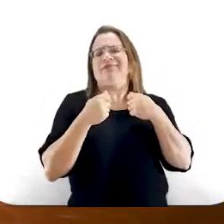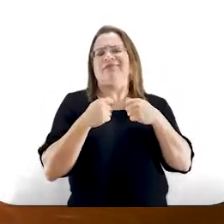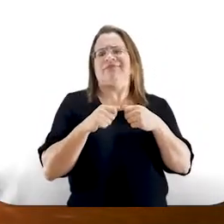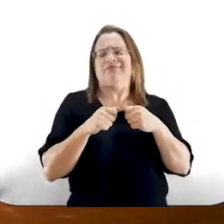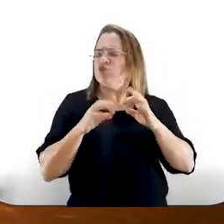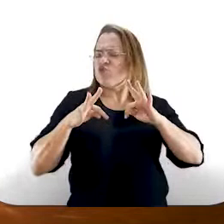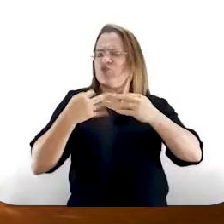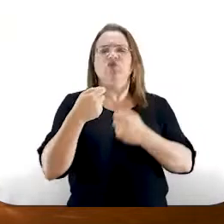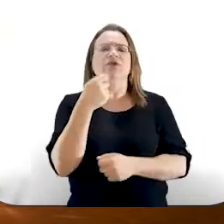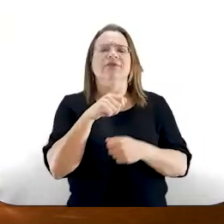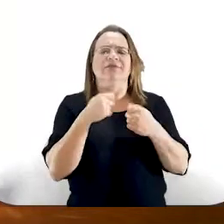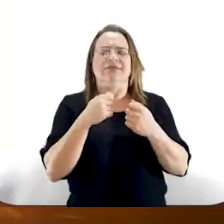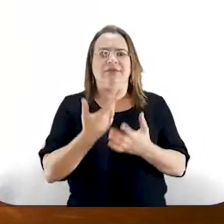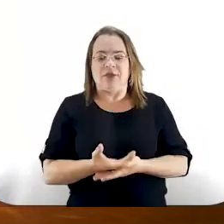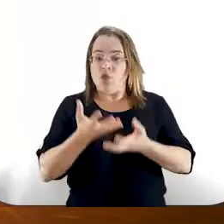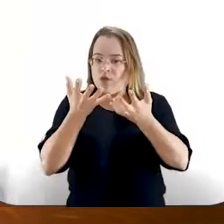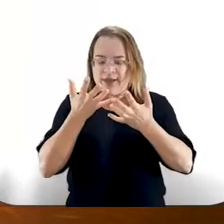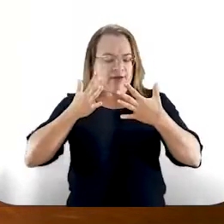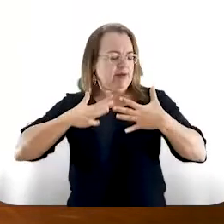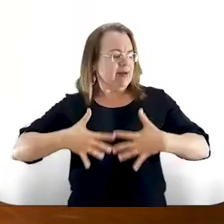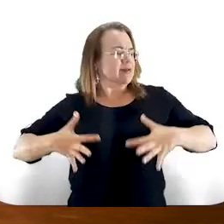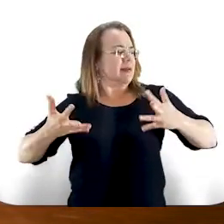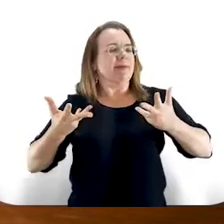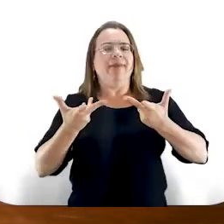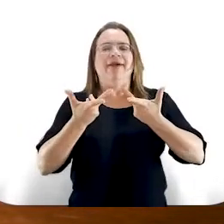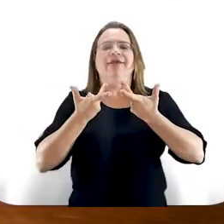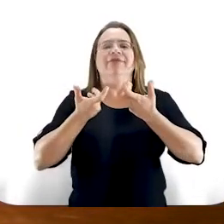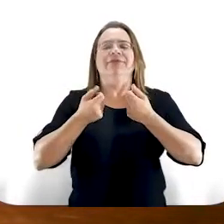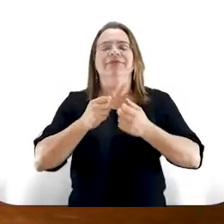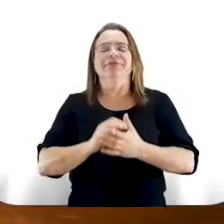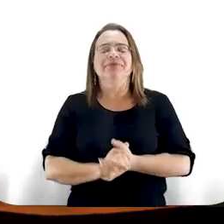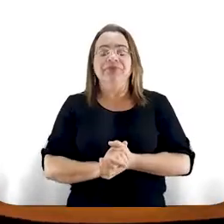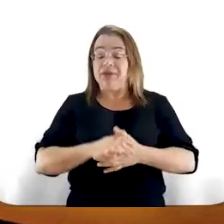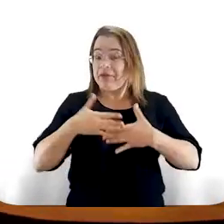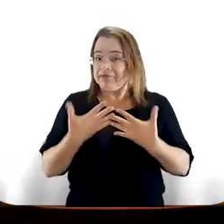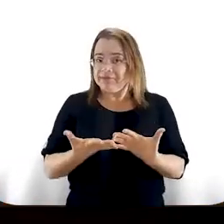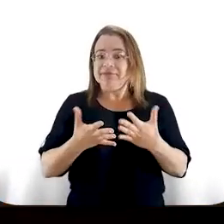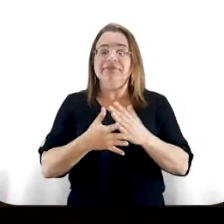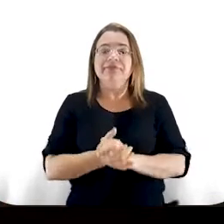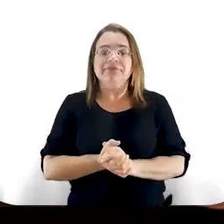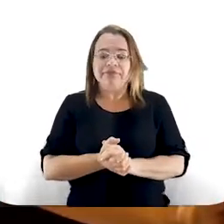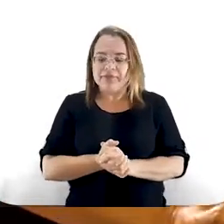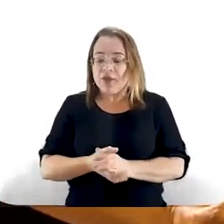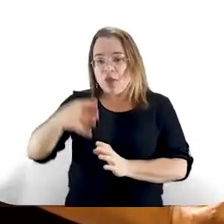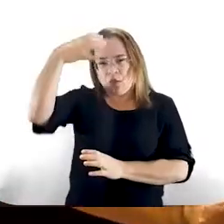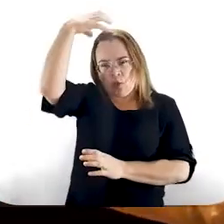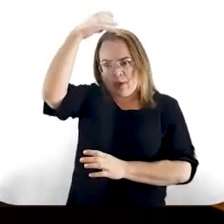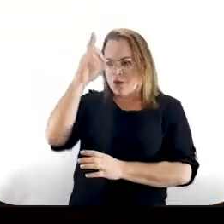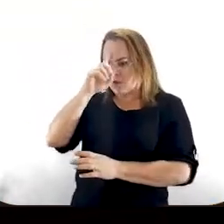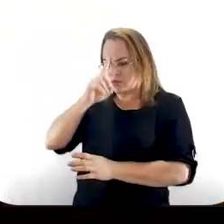precisam. Eu quero essa maravilha. E assim, o rei